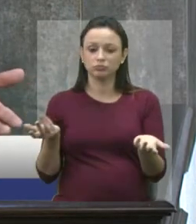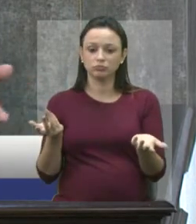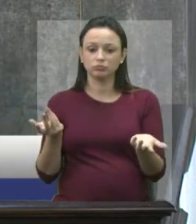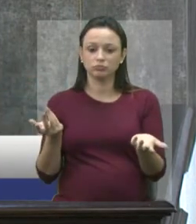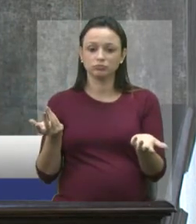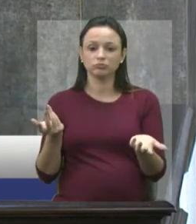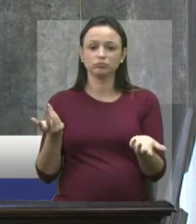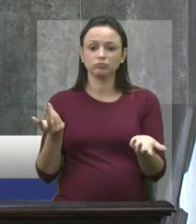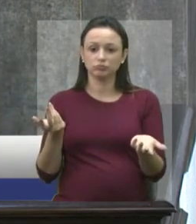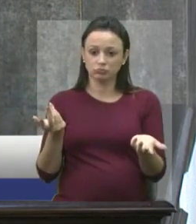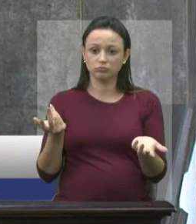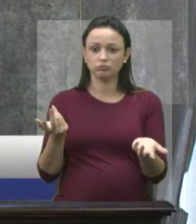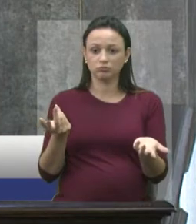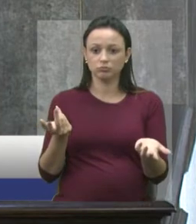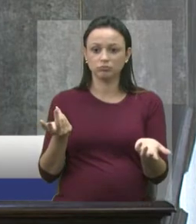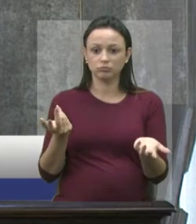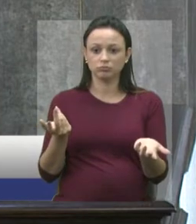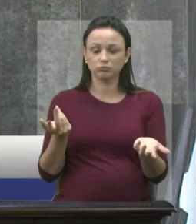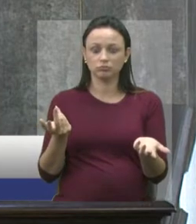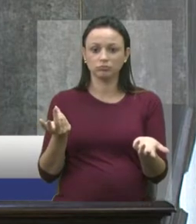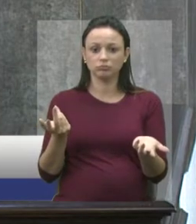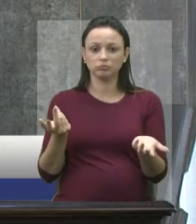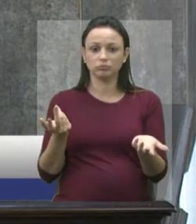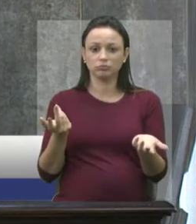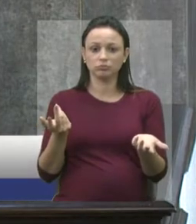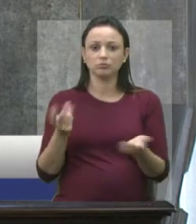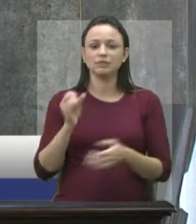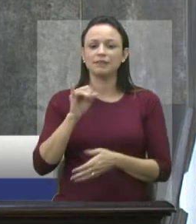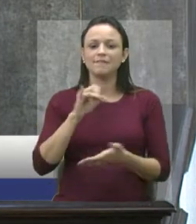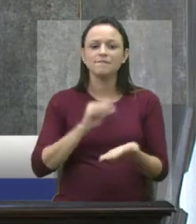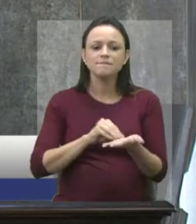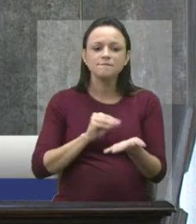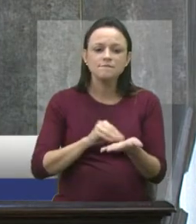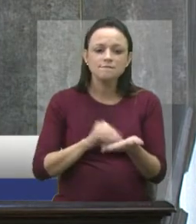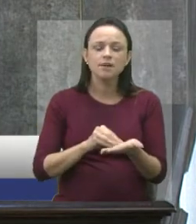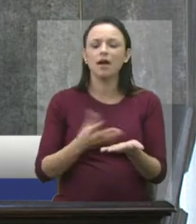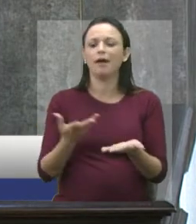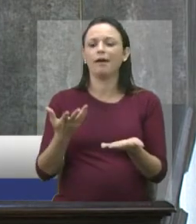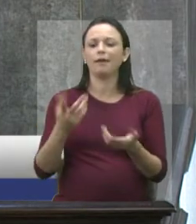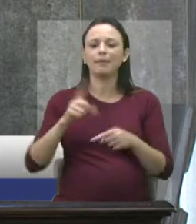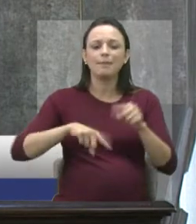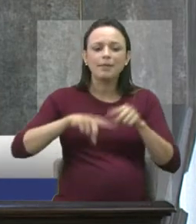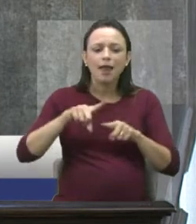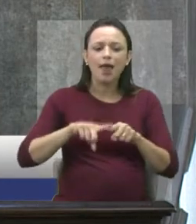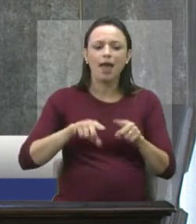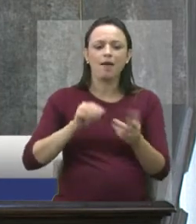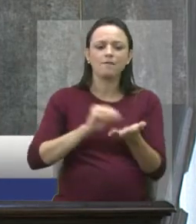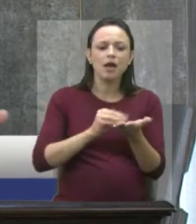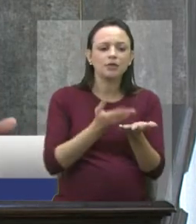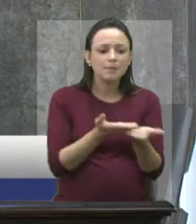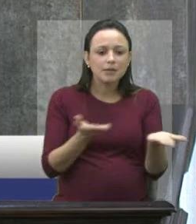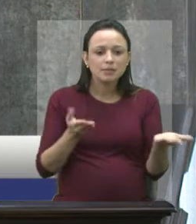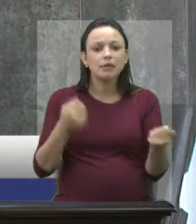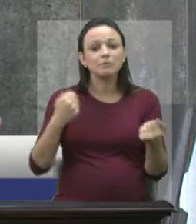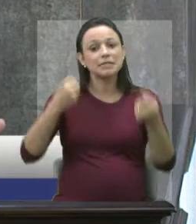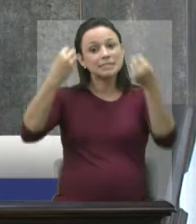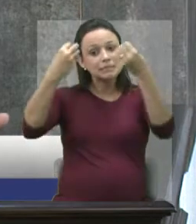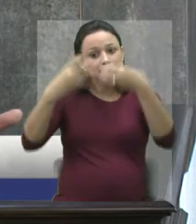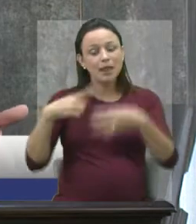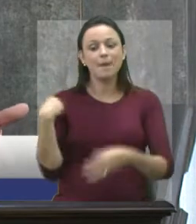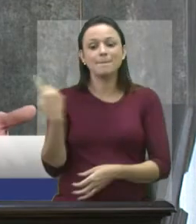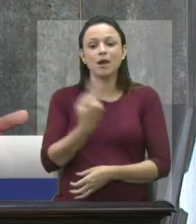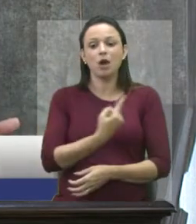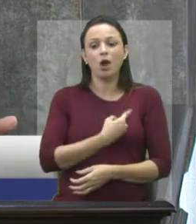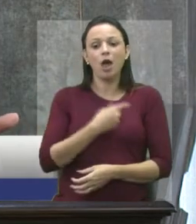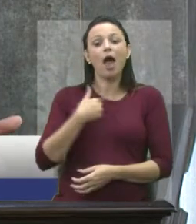céu, se está tendo alguma falta de material, se está faltando a licitação, vocês têm que passar isso para a gente, pelo menos, para poder informar